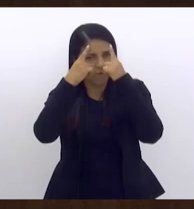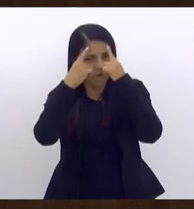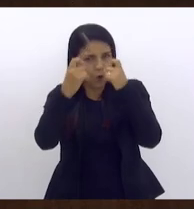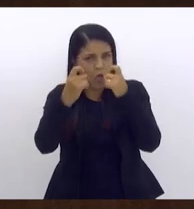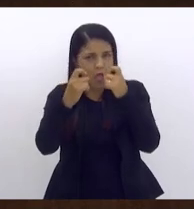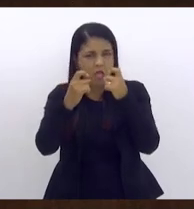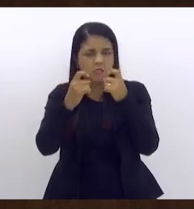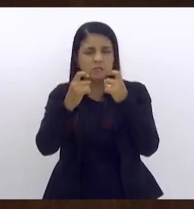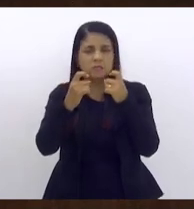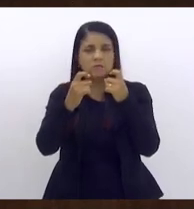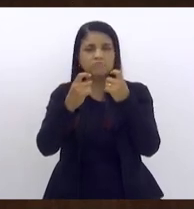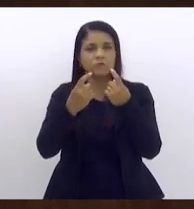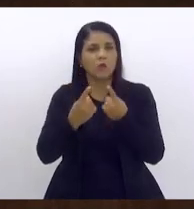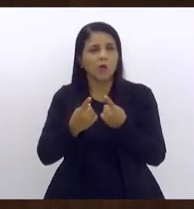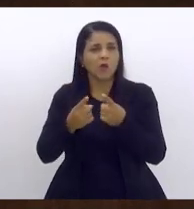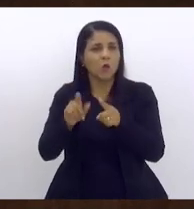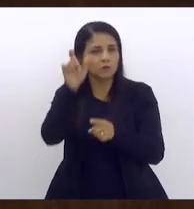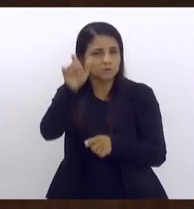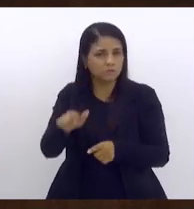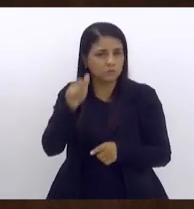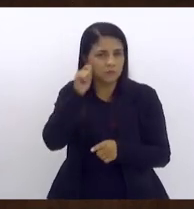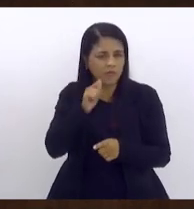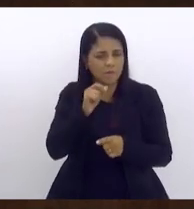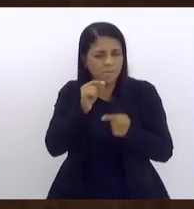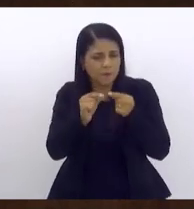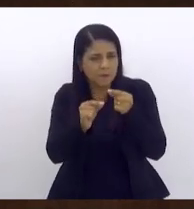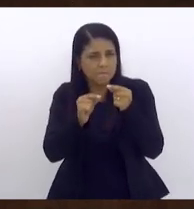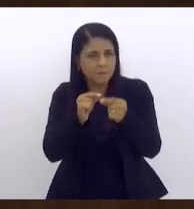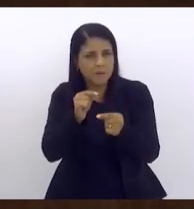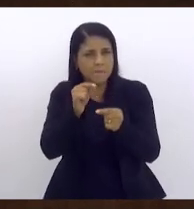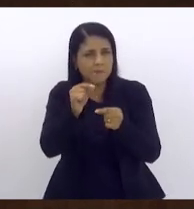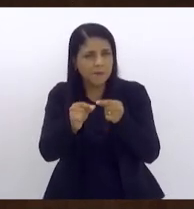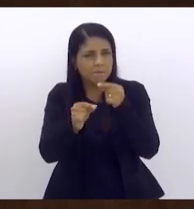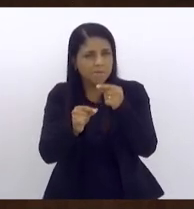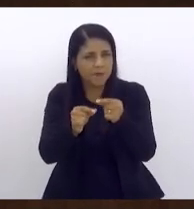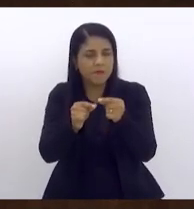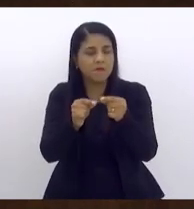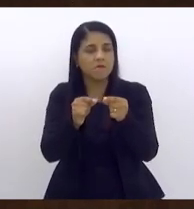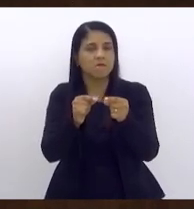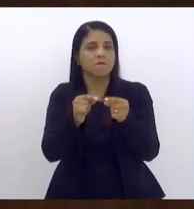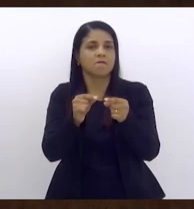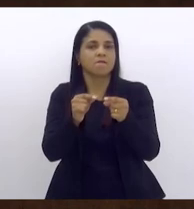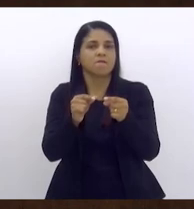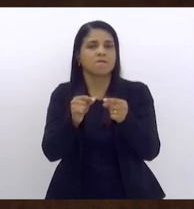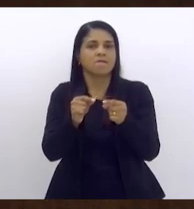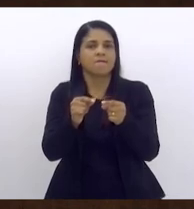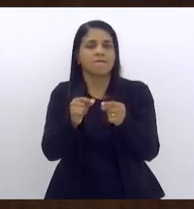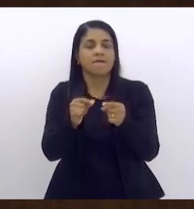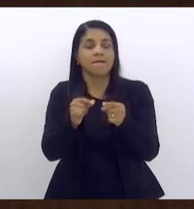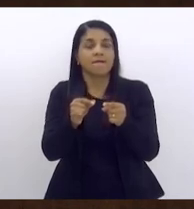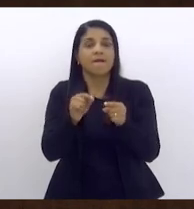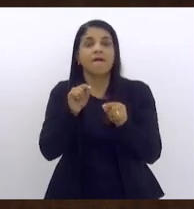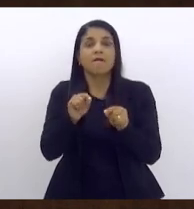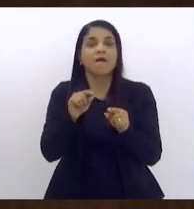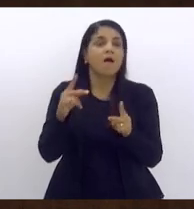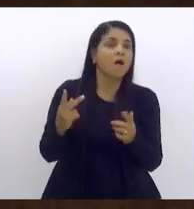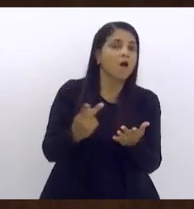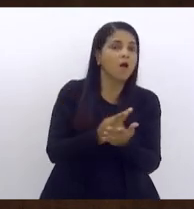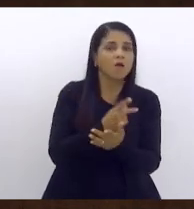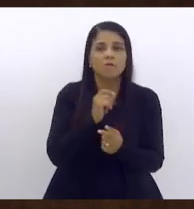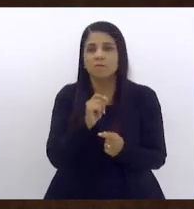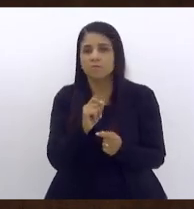essas pequenas violências, esses pequenos atos de violência, eles acabam